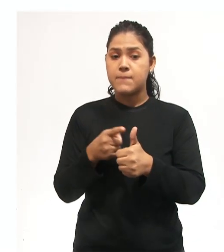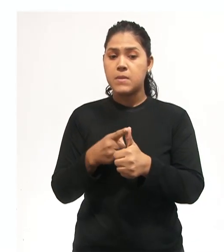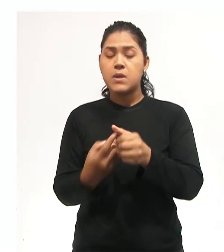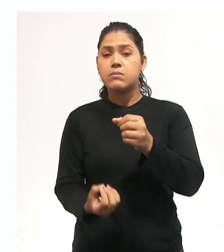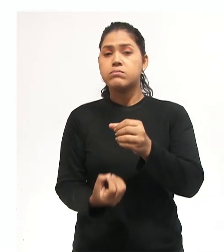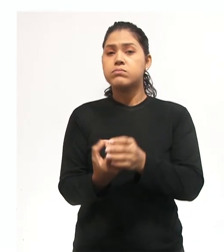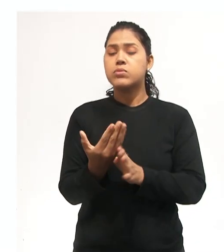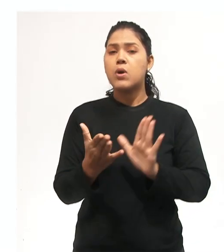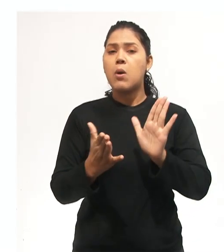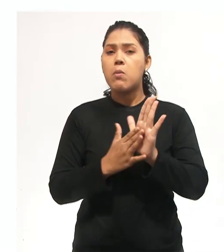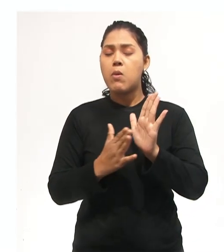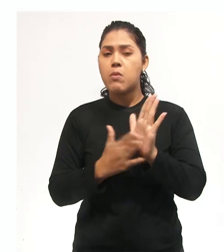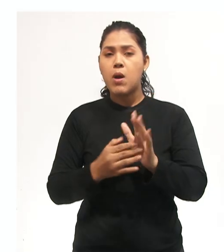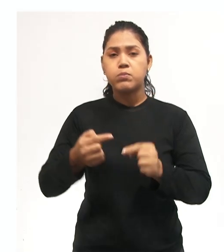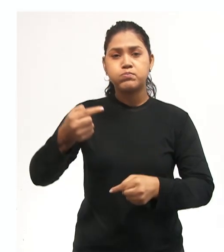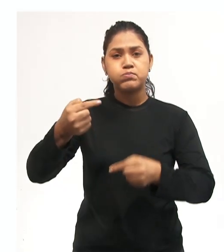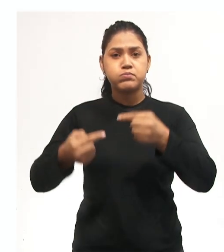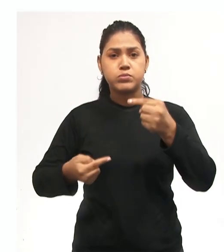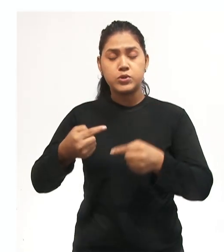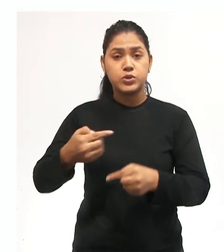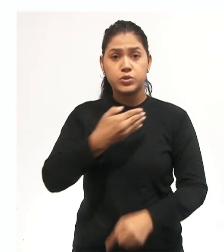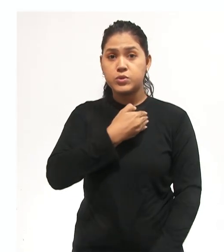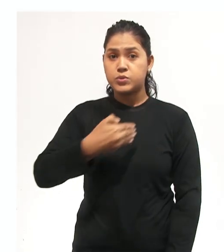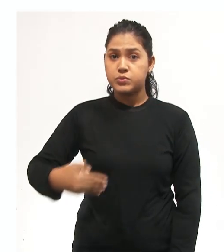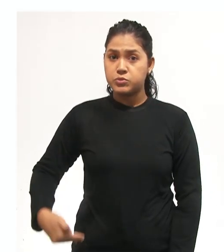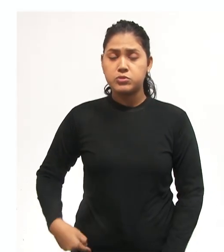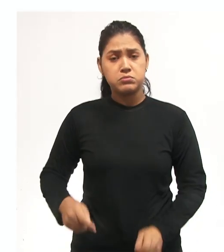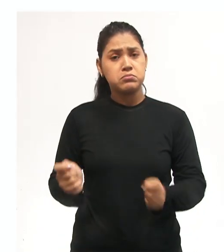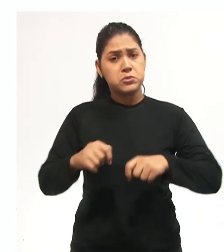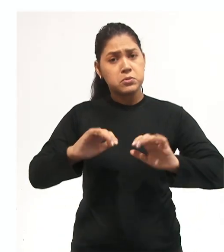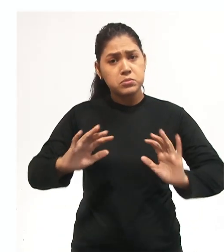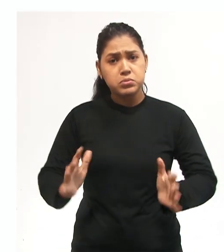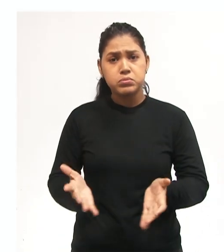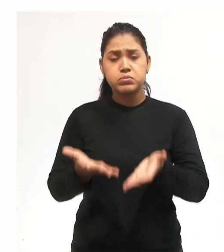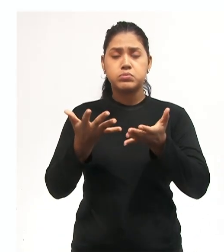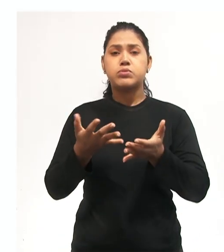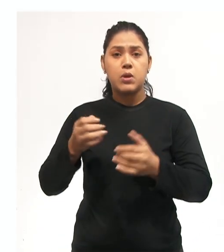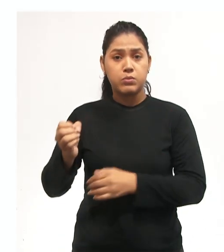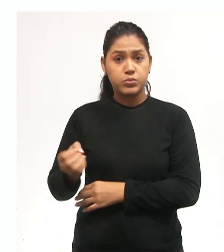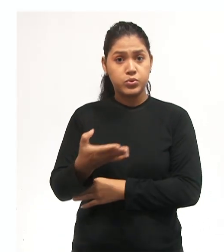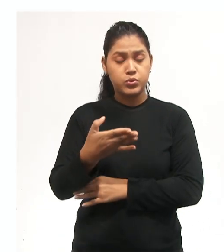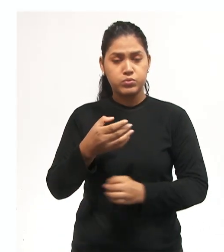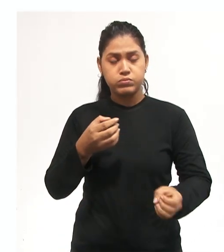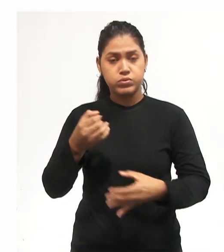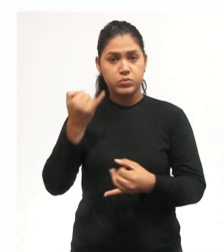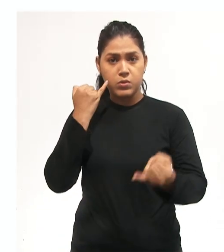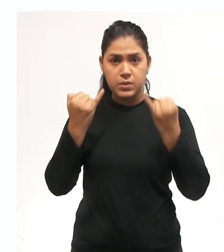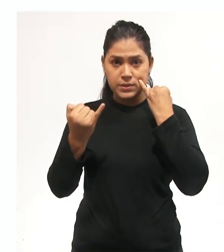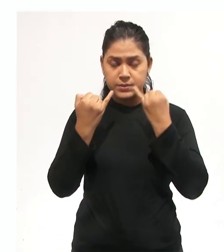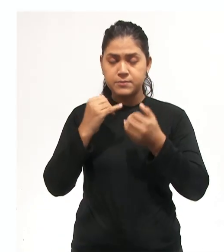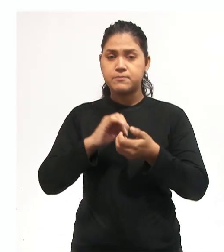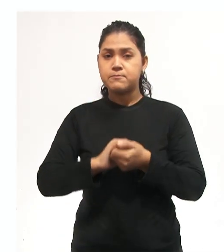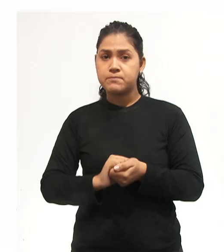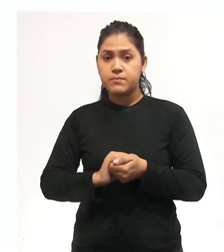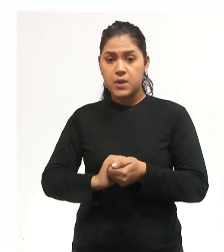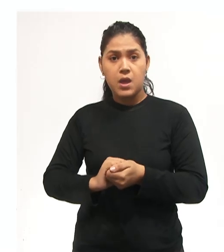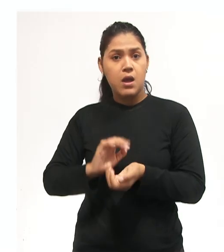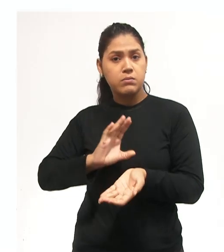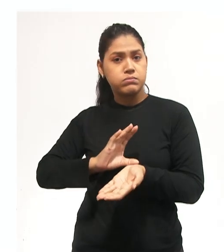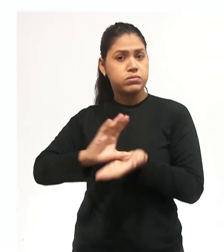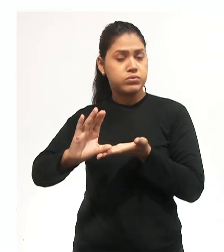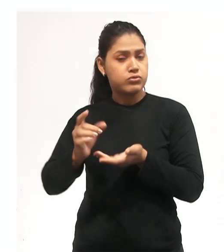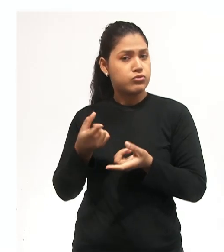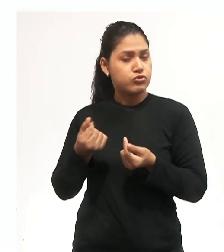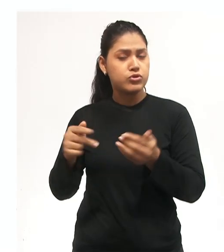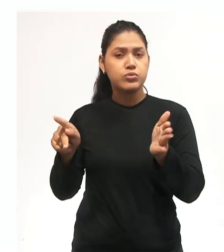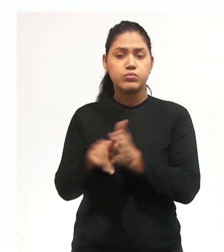de políticas públicas que incentivem a inovação. Segundo, o financiamento de novas tecnologias e